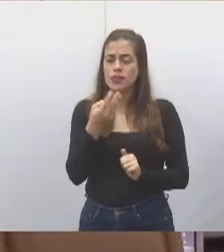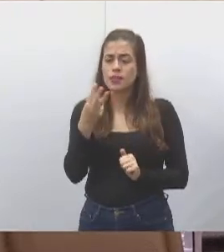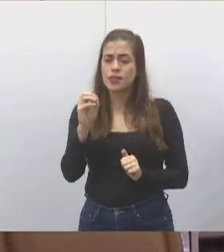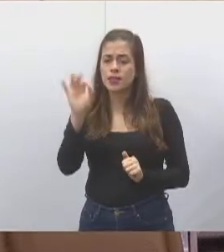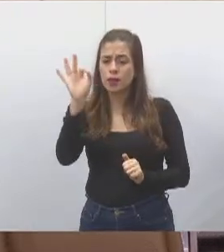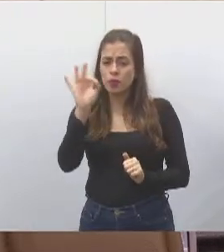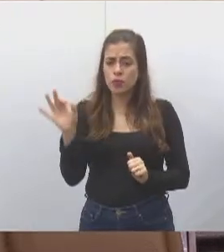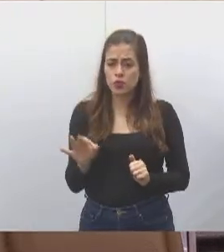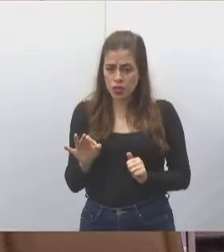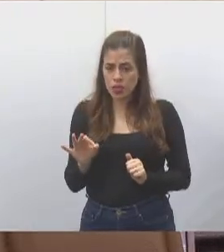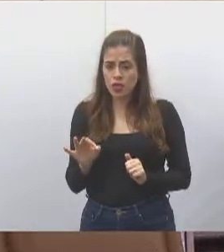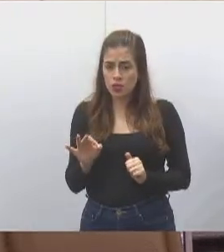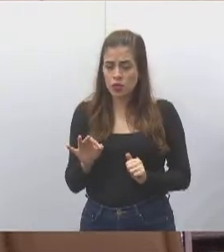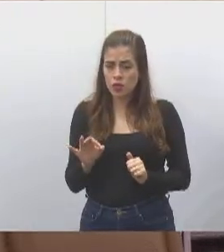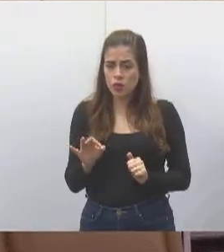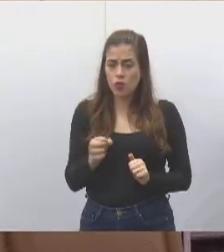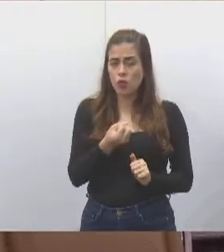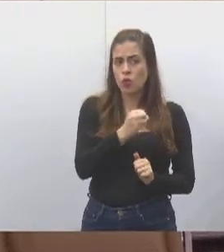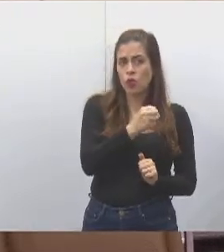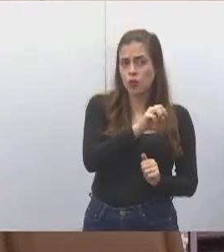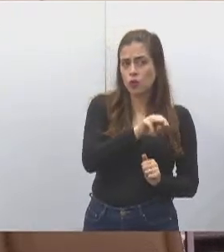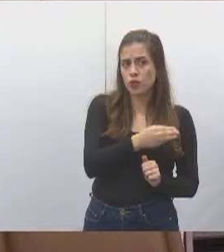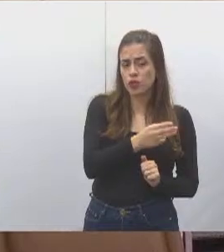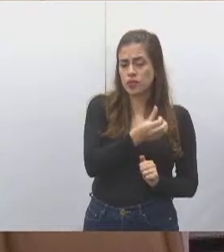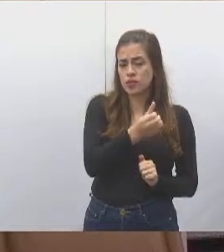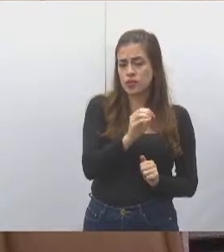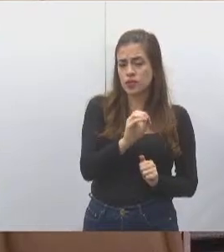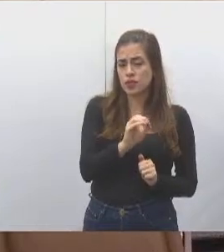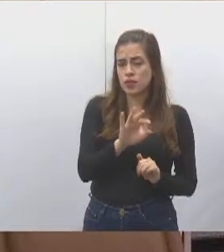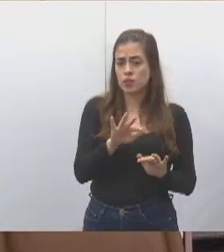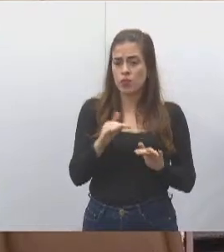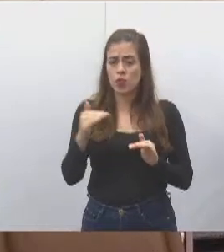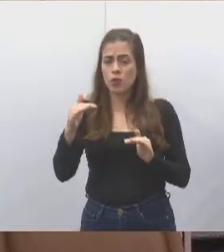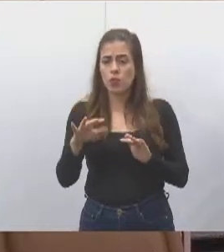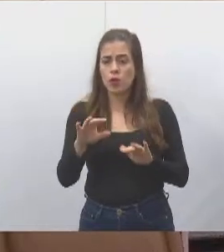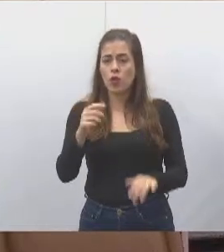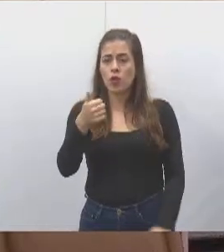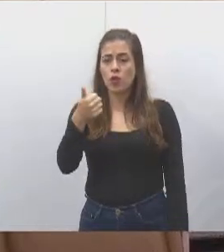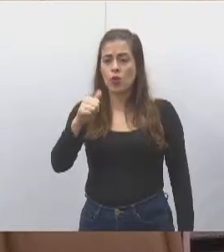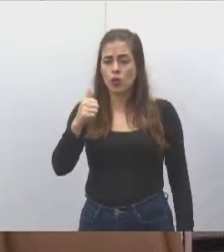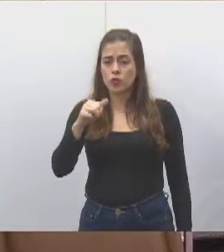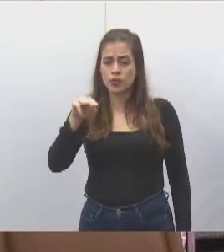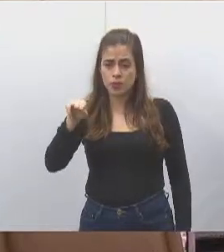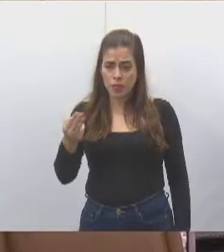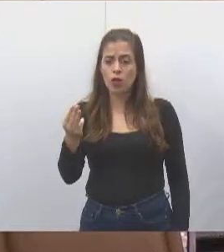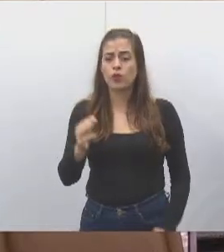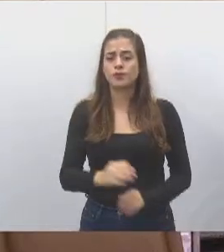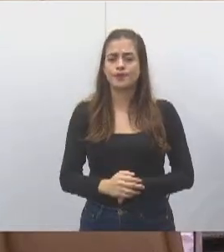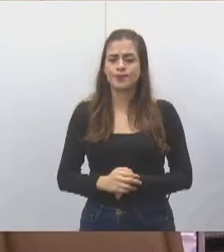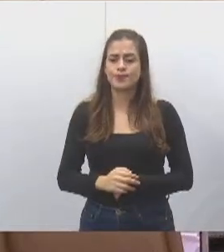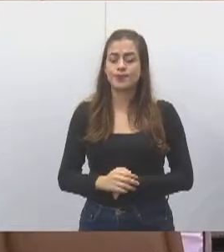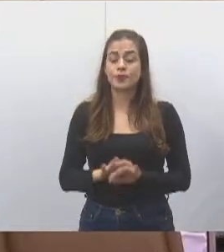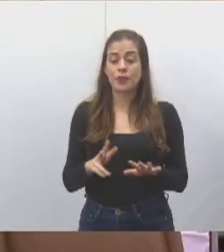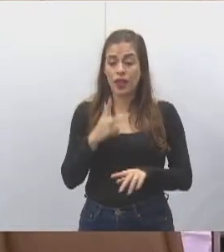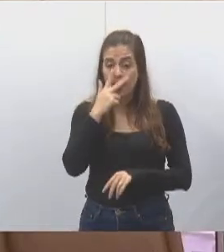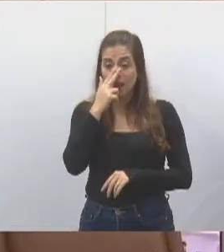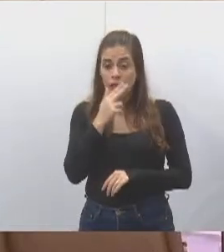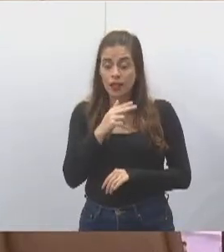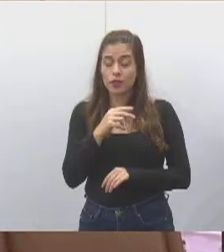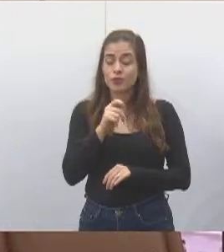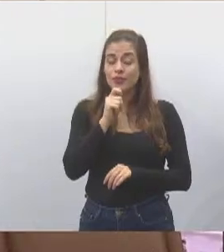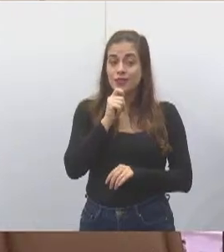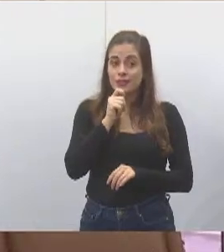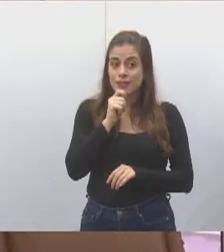30%, saindo de 8 milhões e 600, mas subindo para 11 milhões. Acho tímido